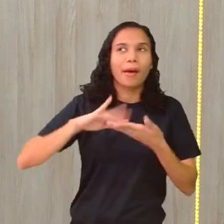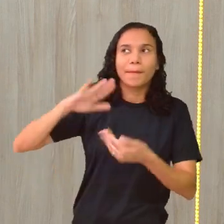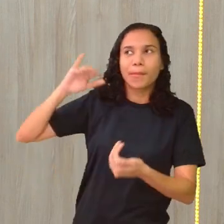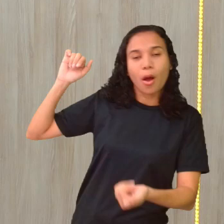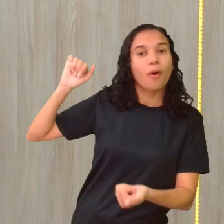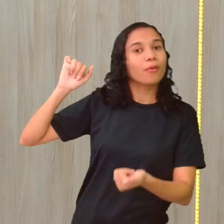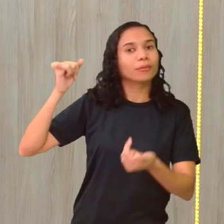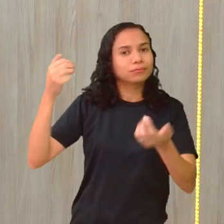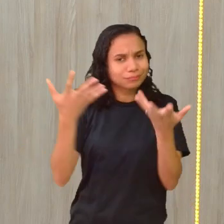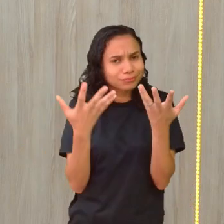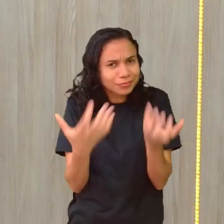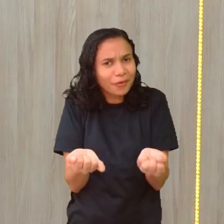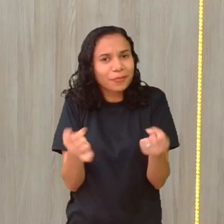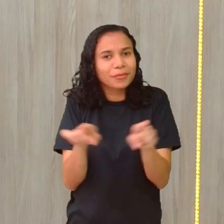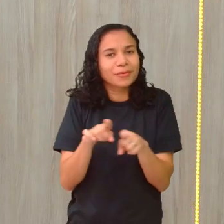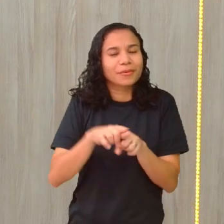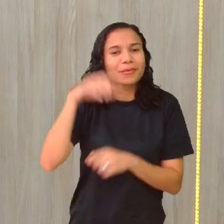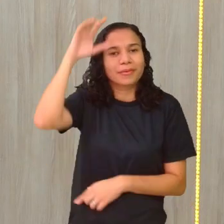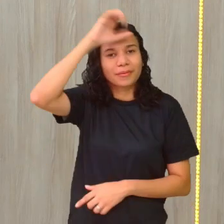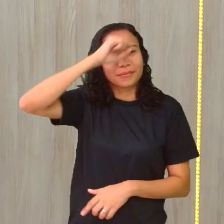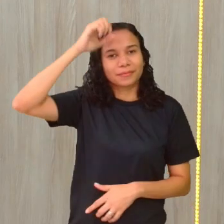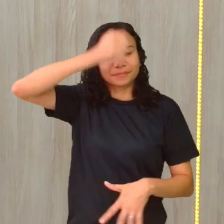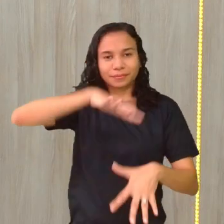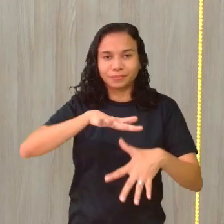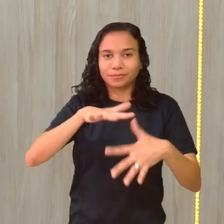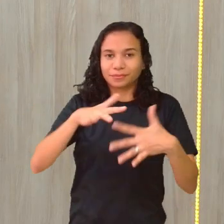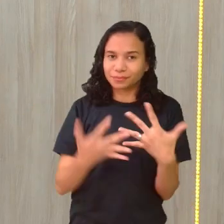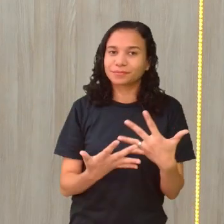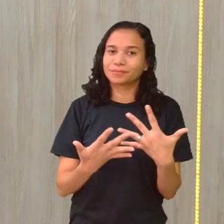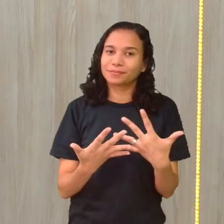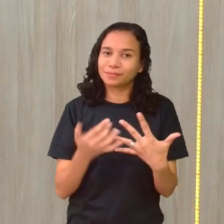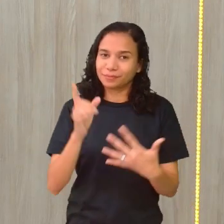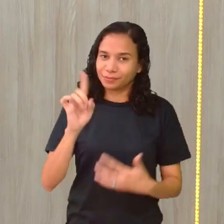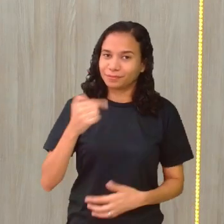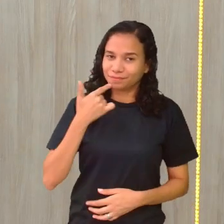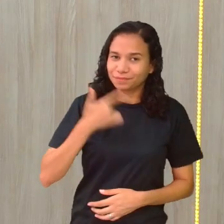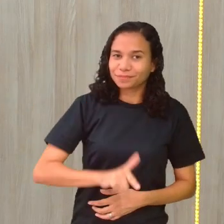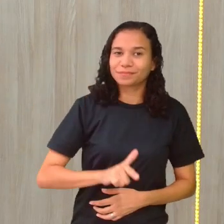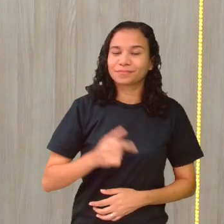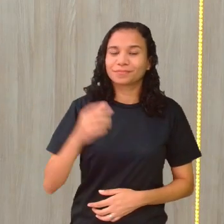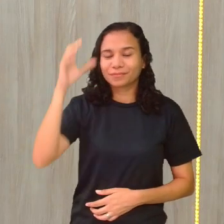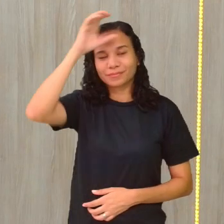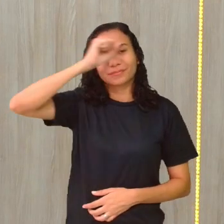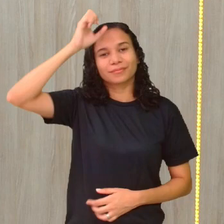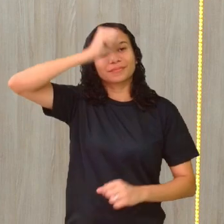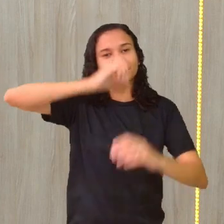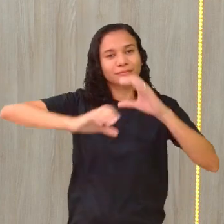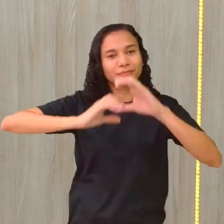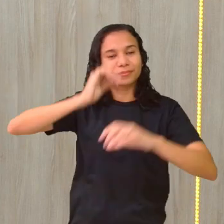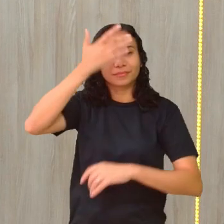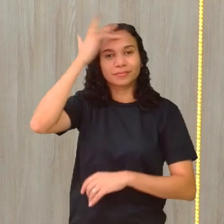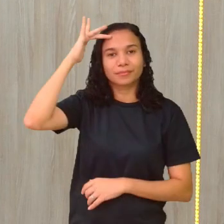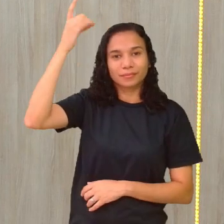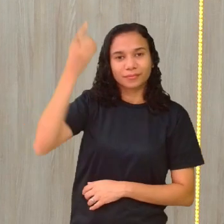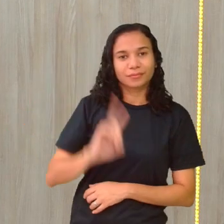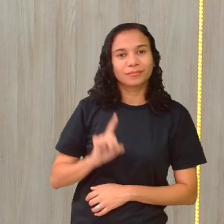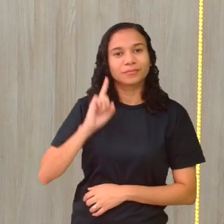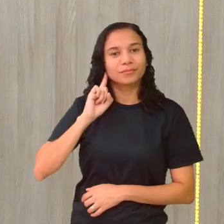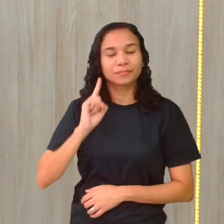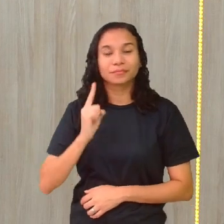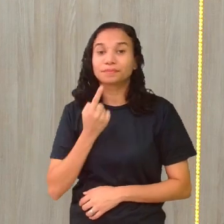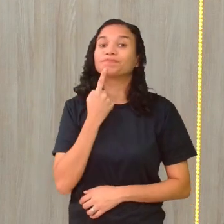espanhol, vamos também aprender um pouquinho sobre essa língua, né? Para aprender a se comunicar com pessoas com deficiência